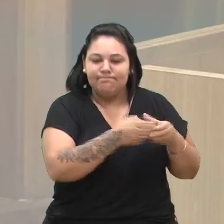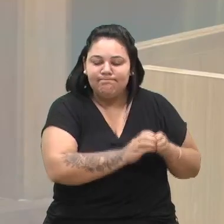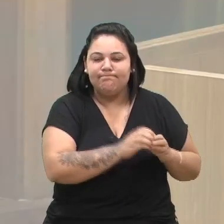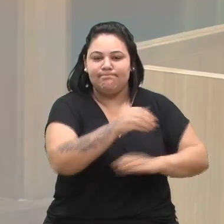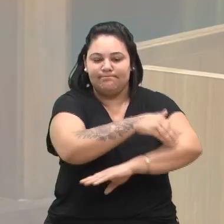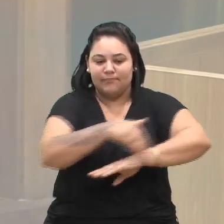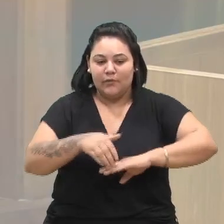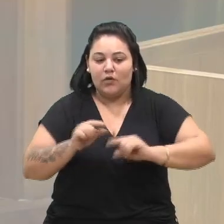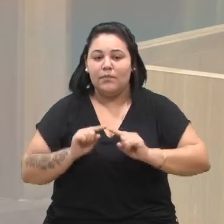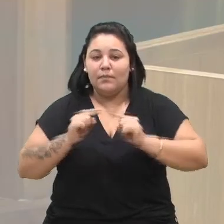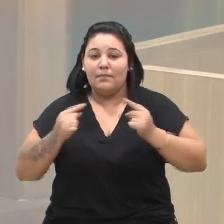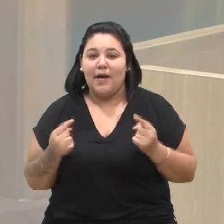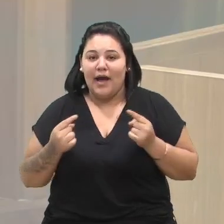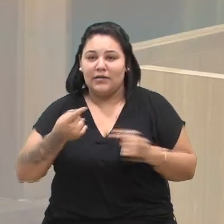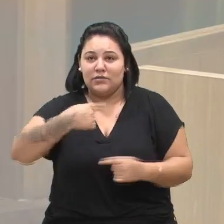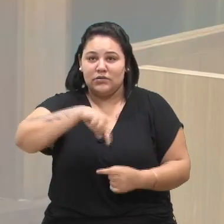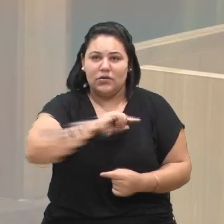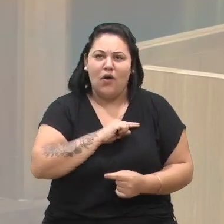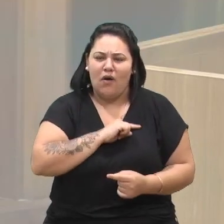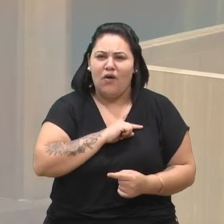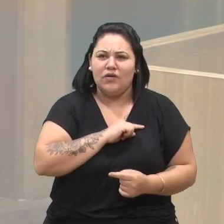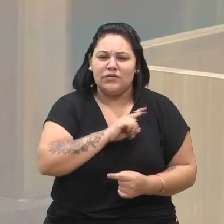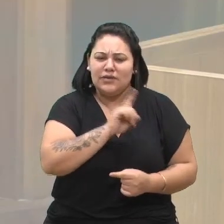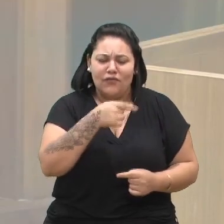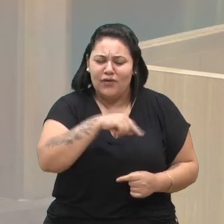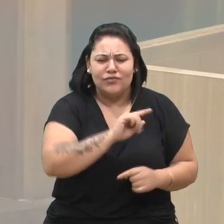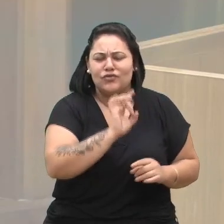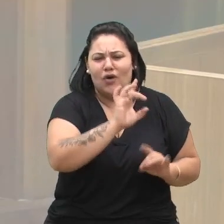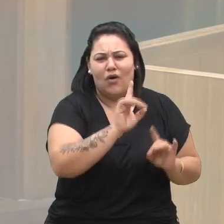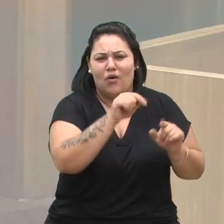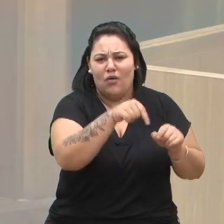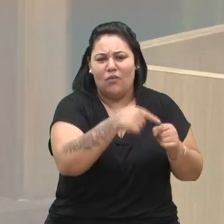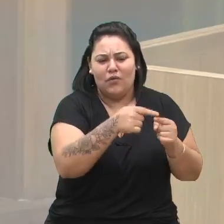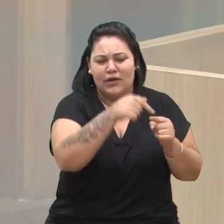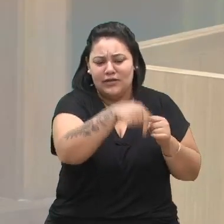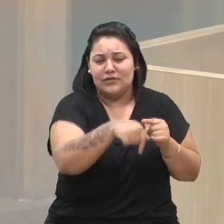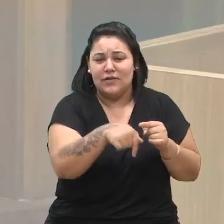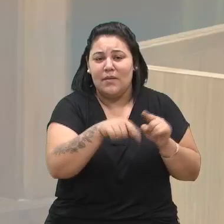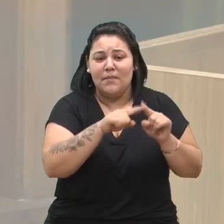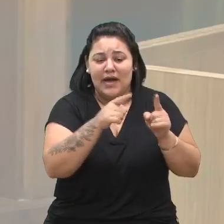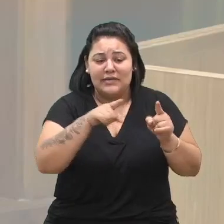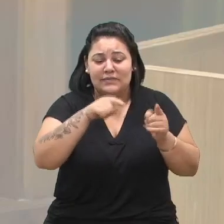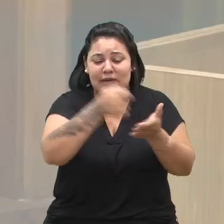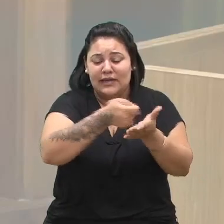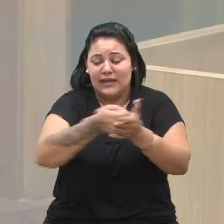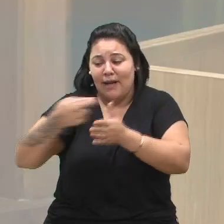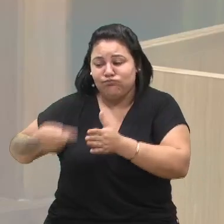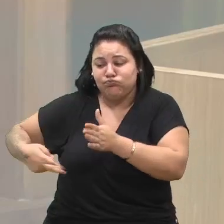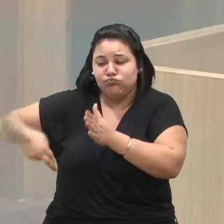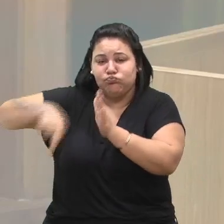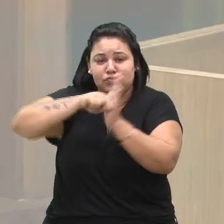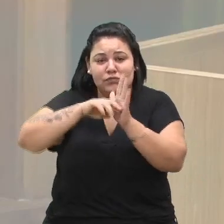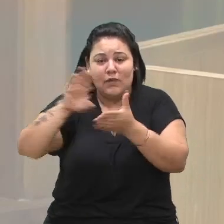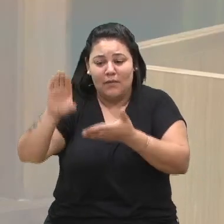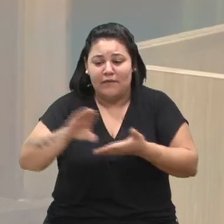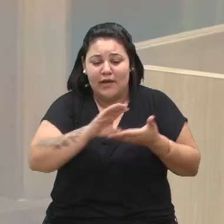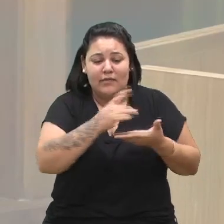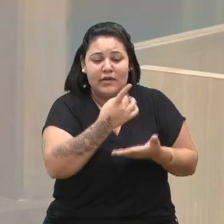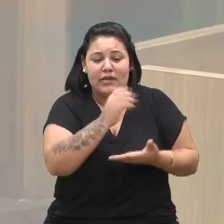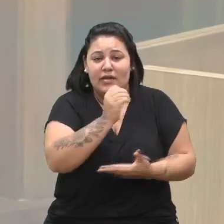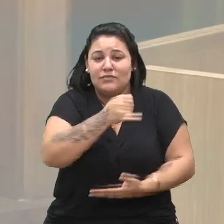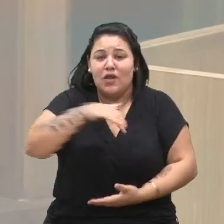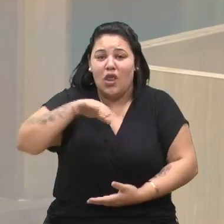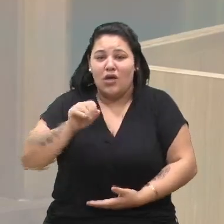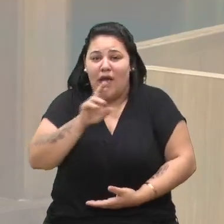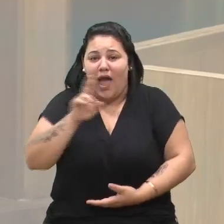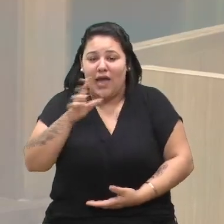Mas nós não iremos só por isso, nós iremos também para tentar resgatar uma verba de 10 milhões de reais na saúde, num hospital aí,